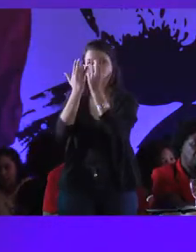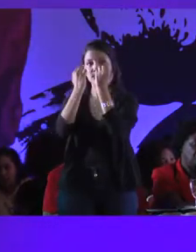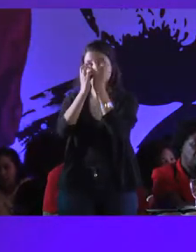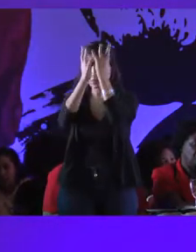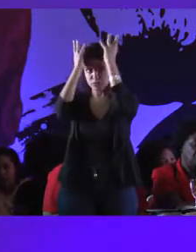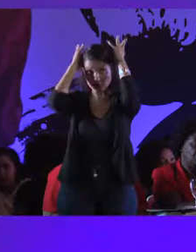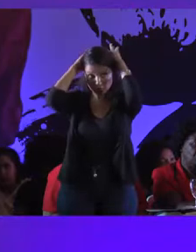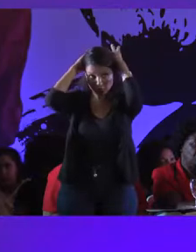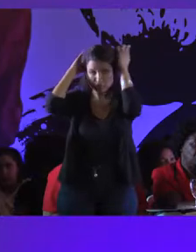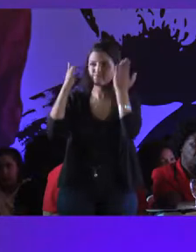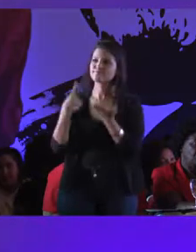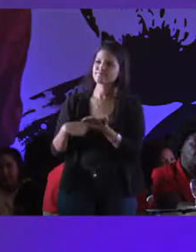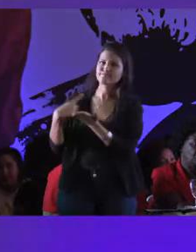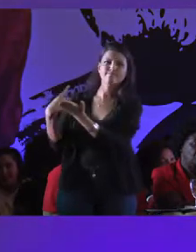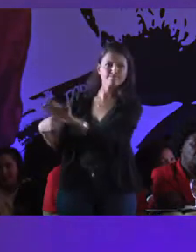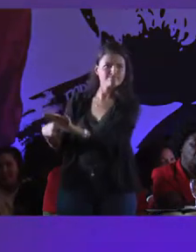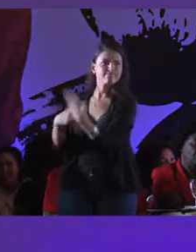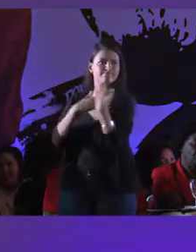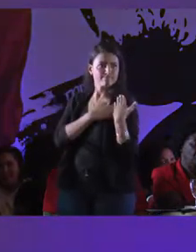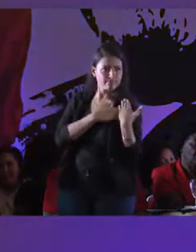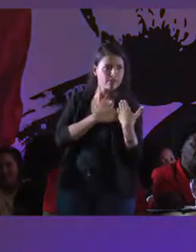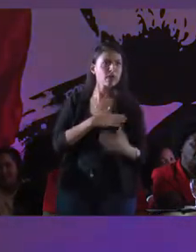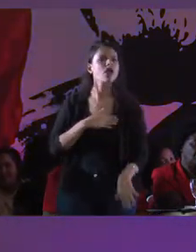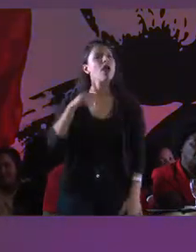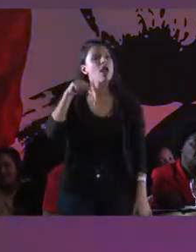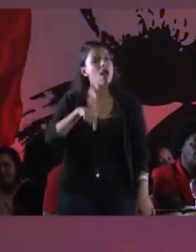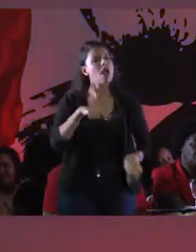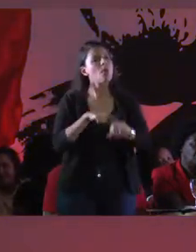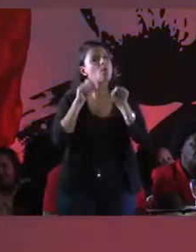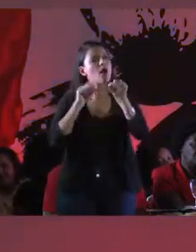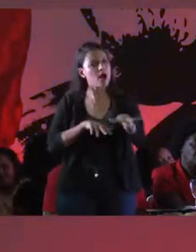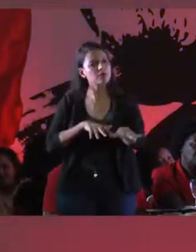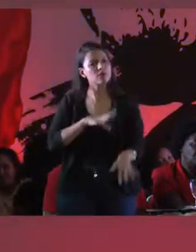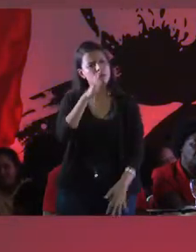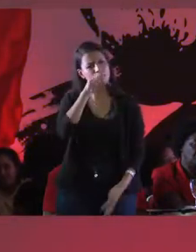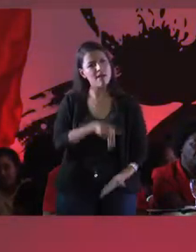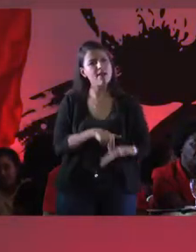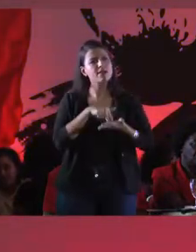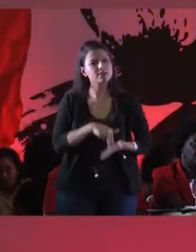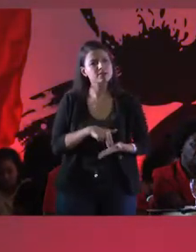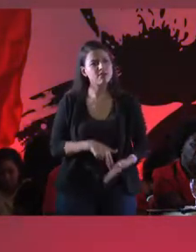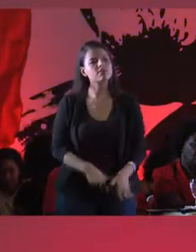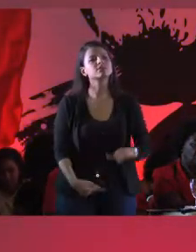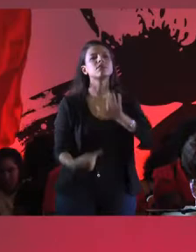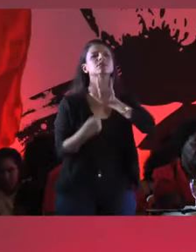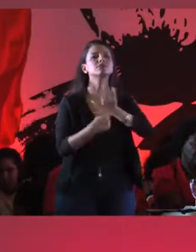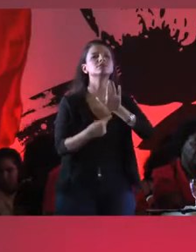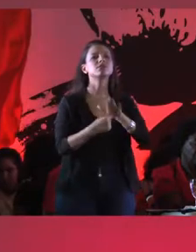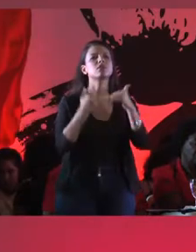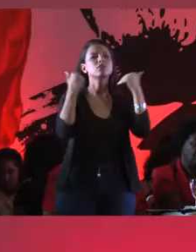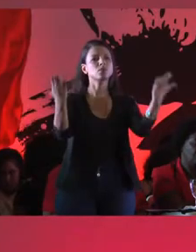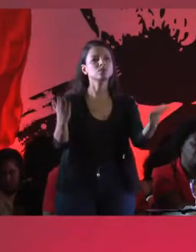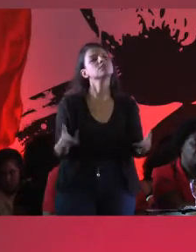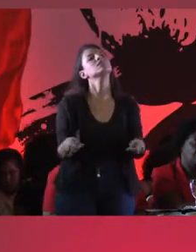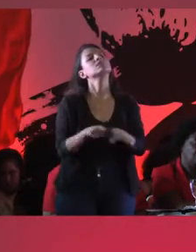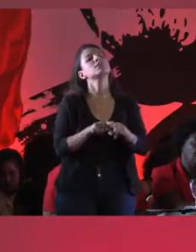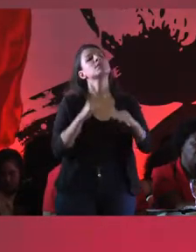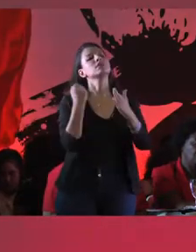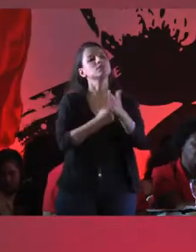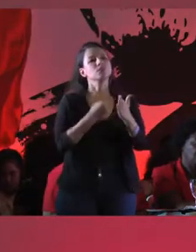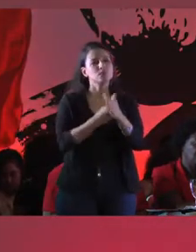comunidade indígena. Esse é um ato de resistência, de denúncia e de luta. Mas